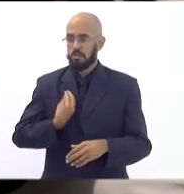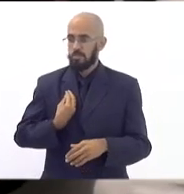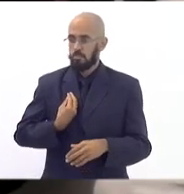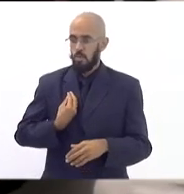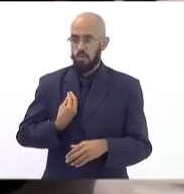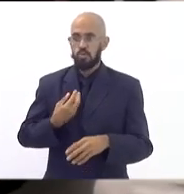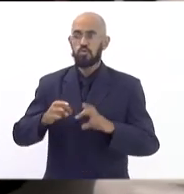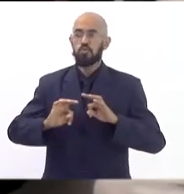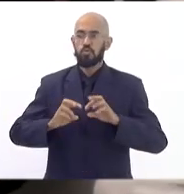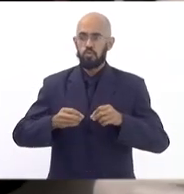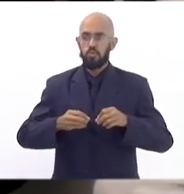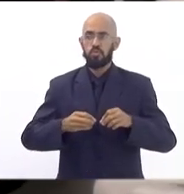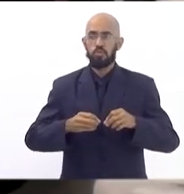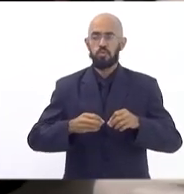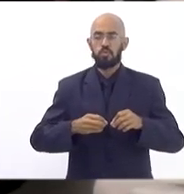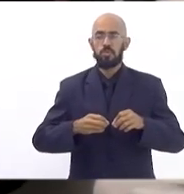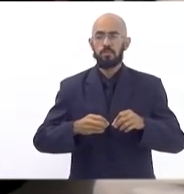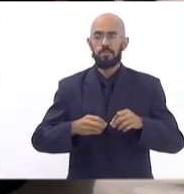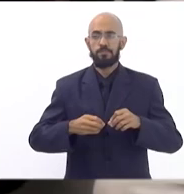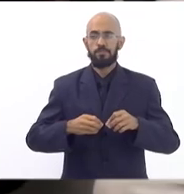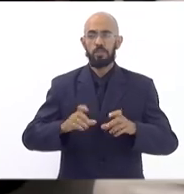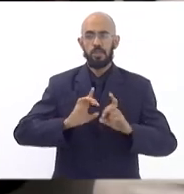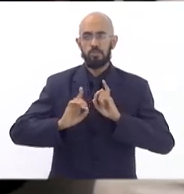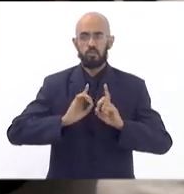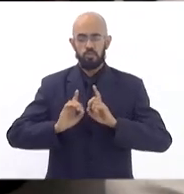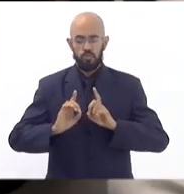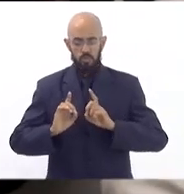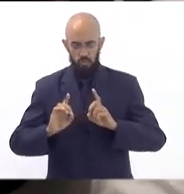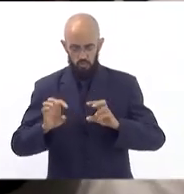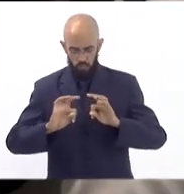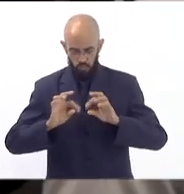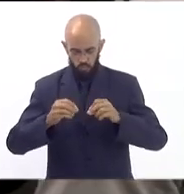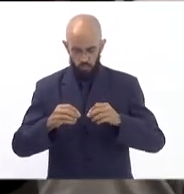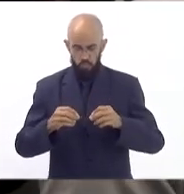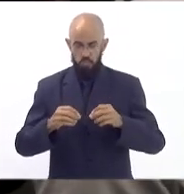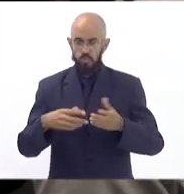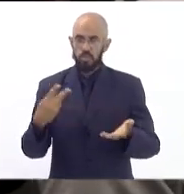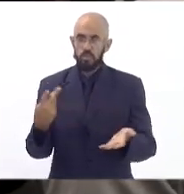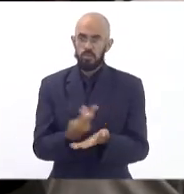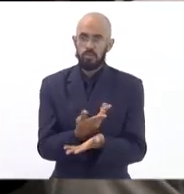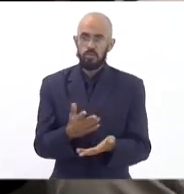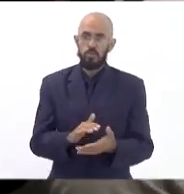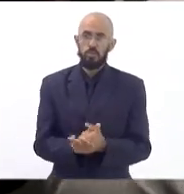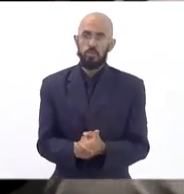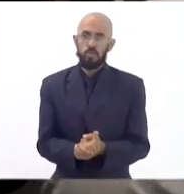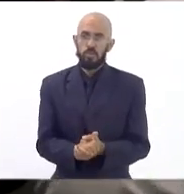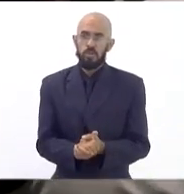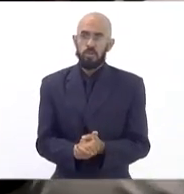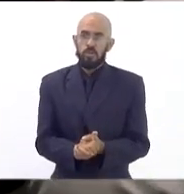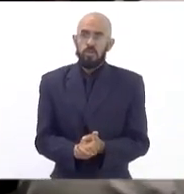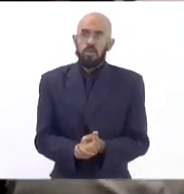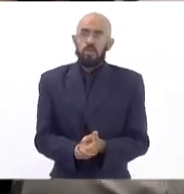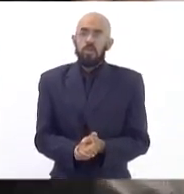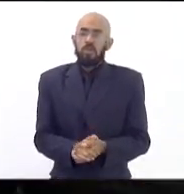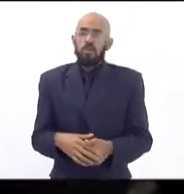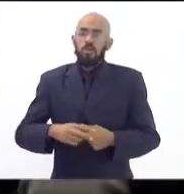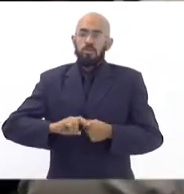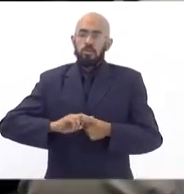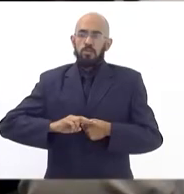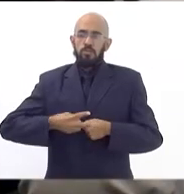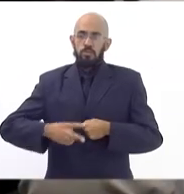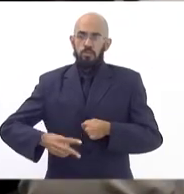e uma das discussões dos grupos que que tinha e isso comilona celebração do convênio